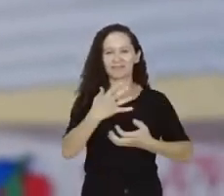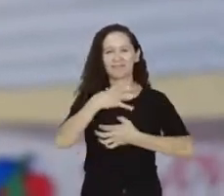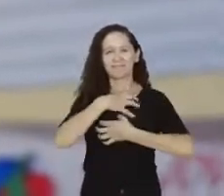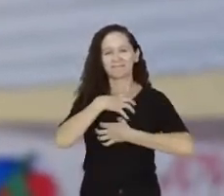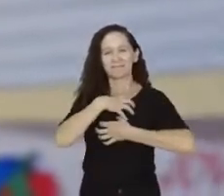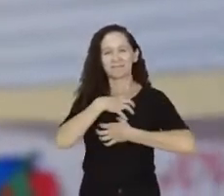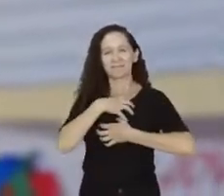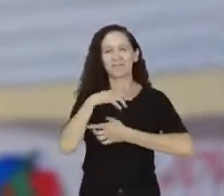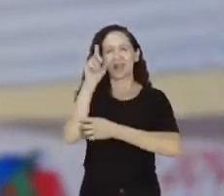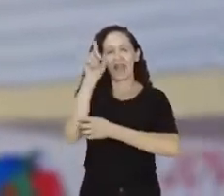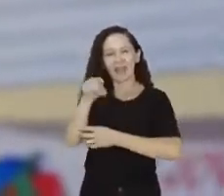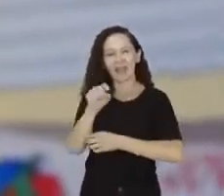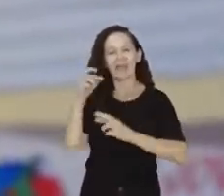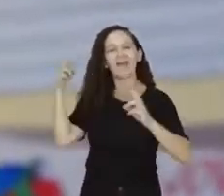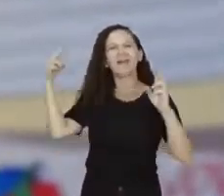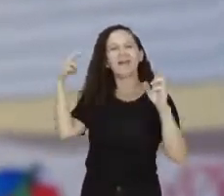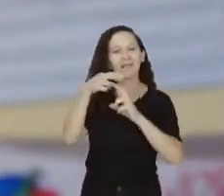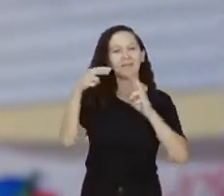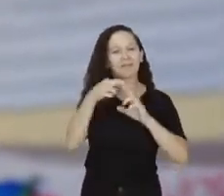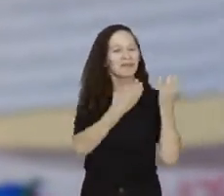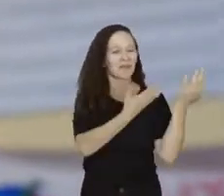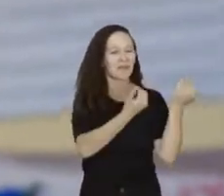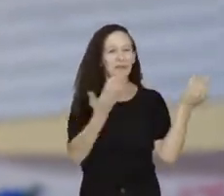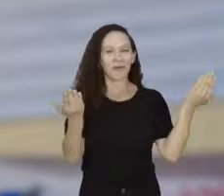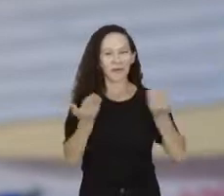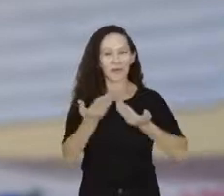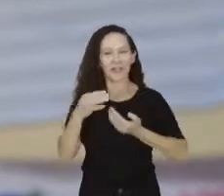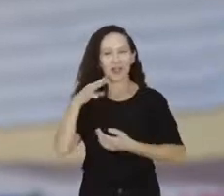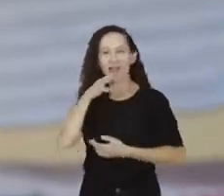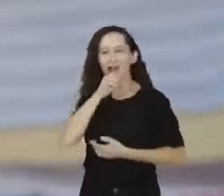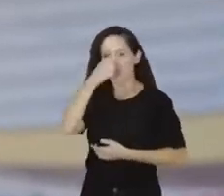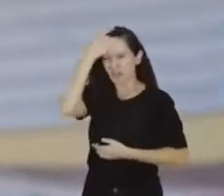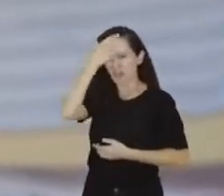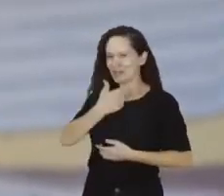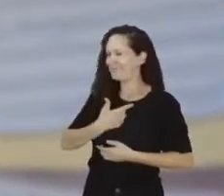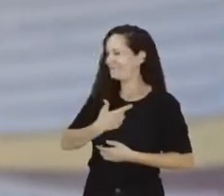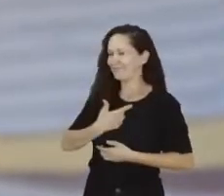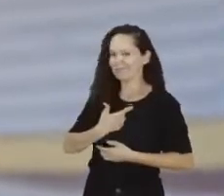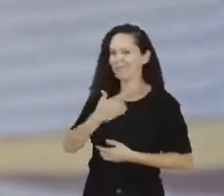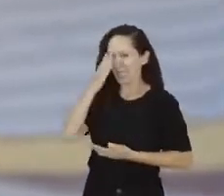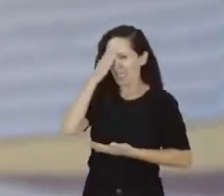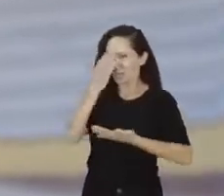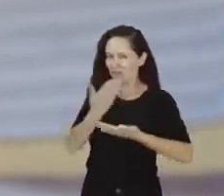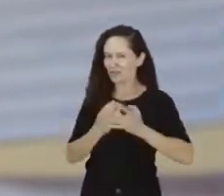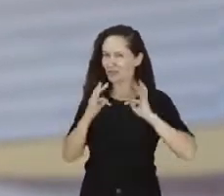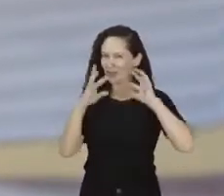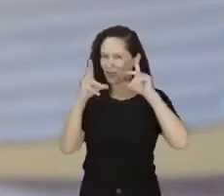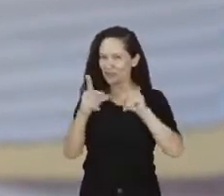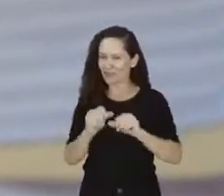que representa a juventude hoje. Eu acho que não só eu estou assim, eu acho que muita gente aqui